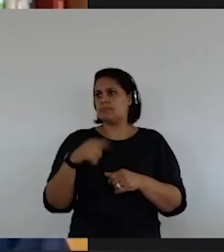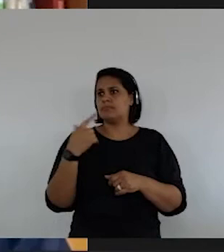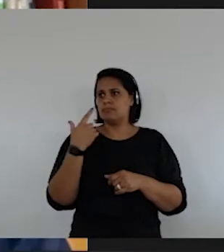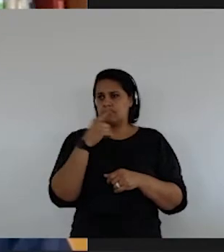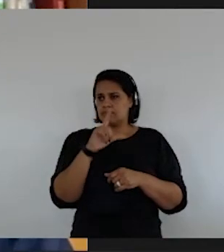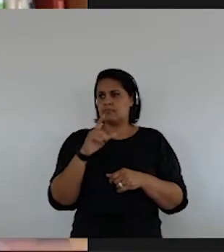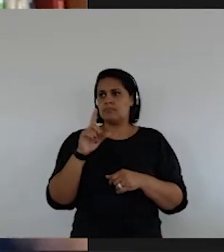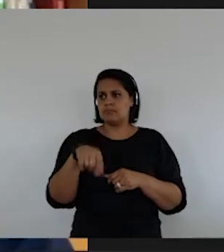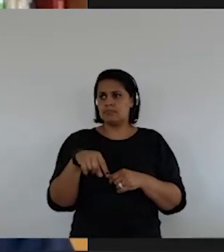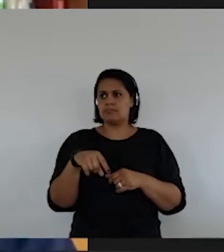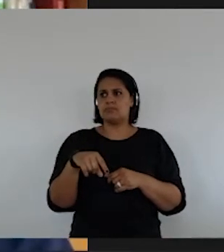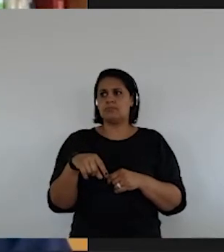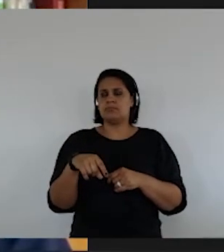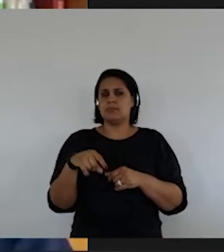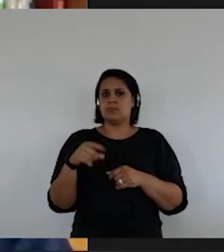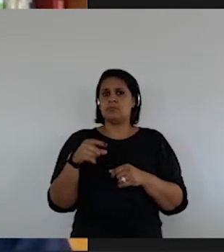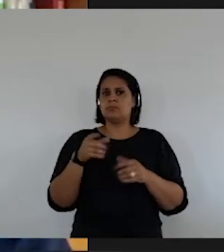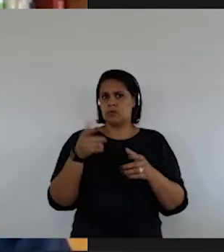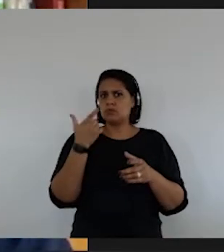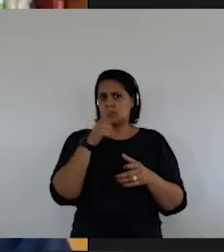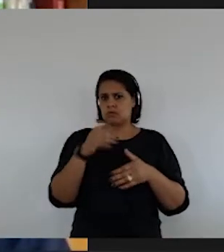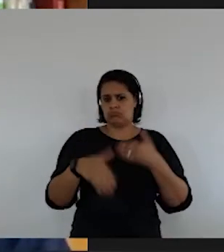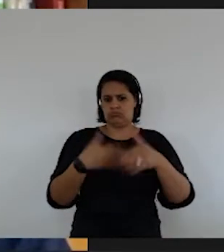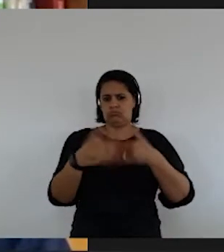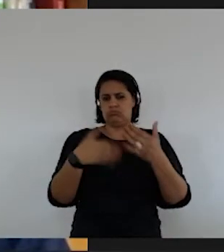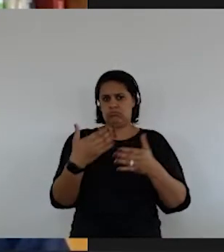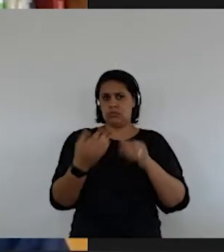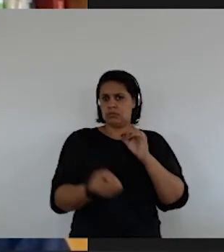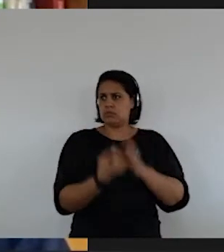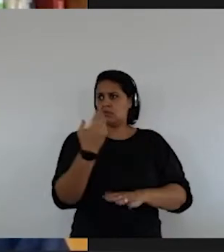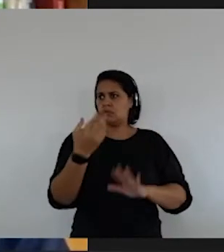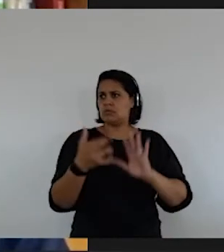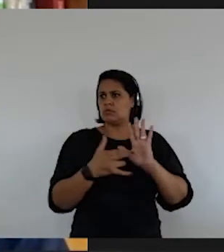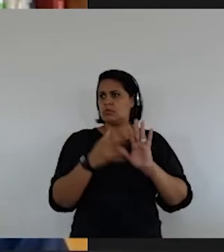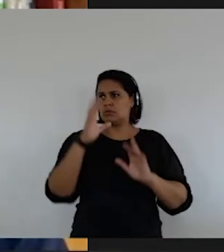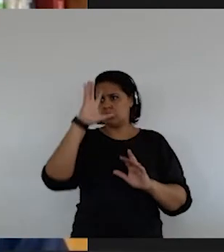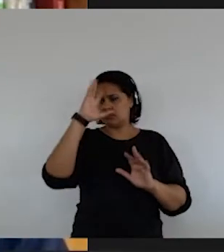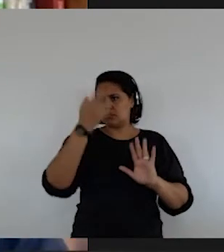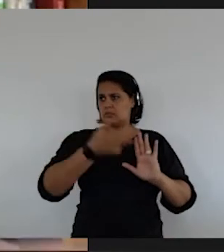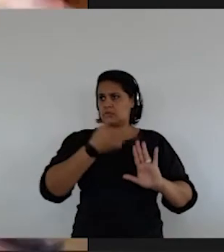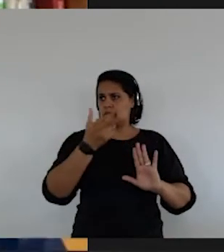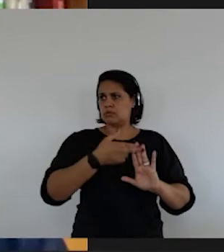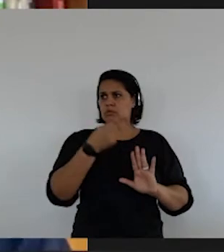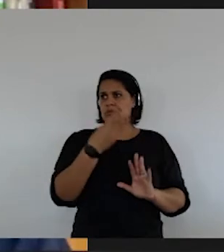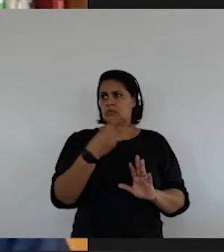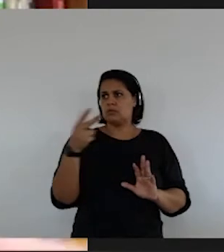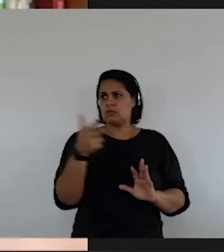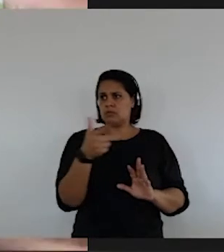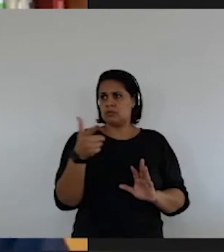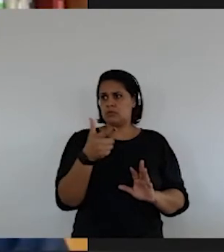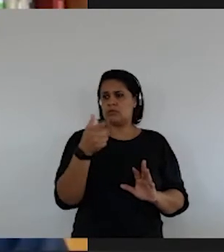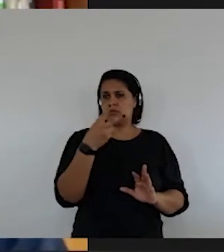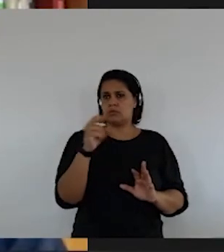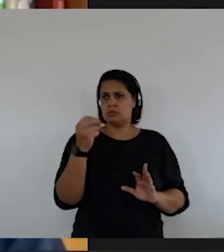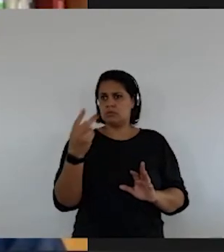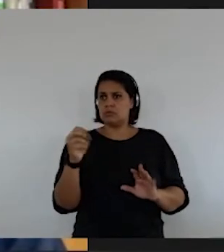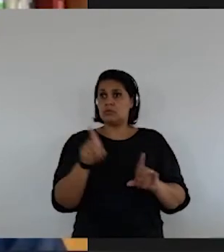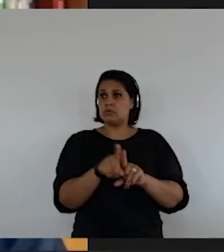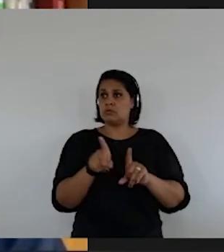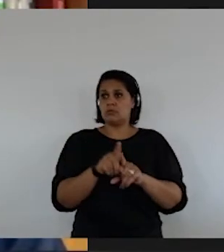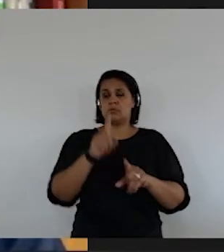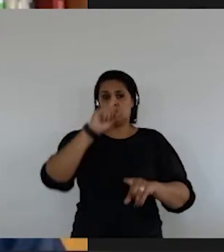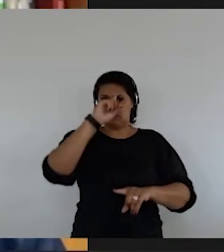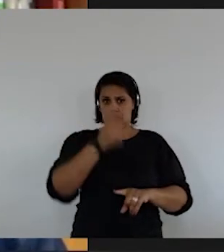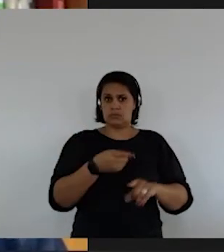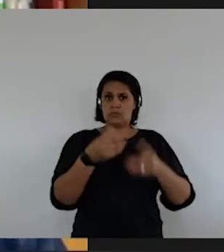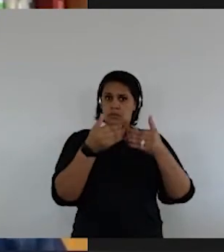sem volta. Mesmo o CNJ implementou a resolução 322 de 2020, que também disciplinou a reabertura com